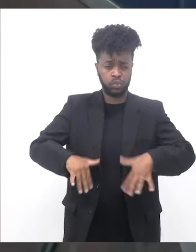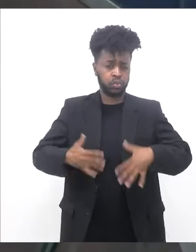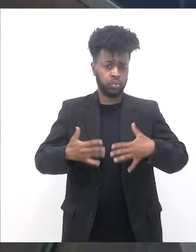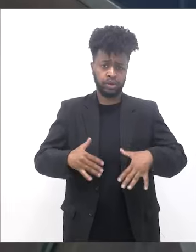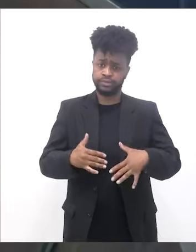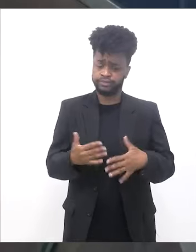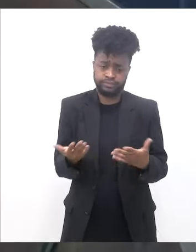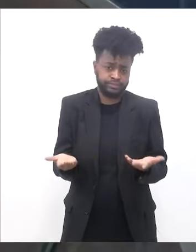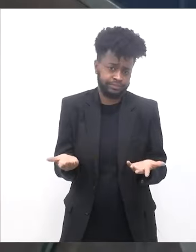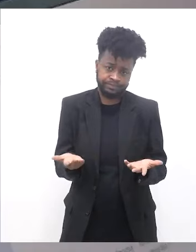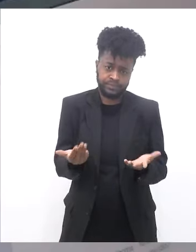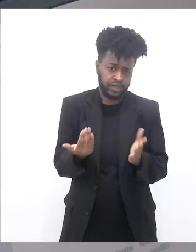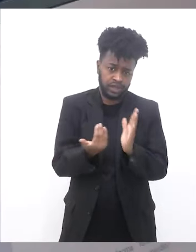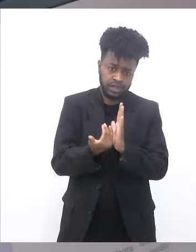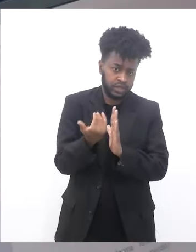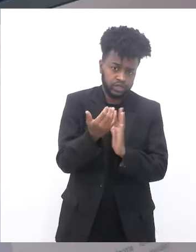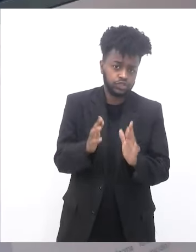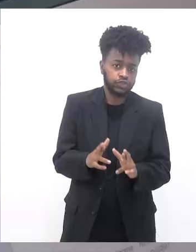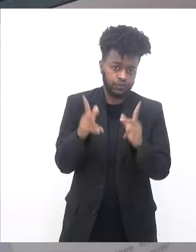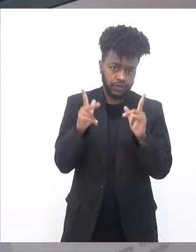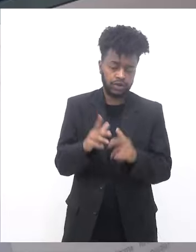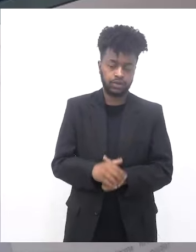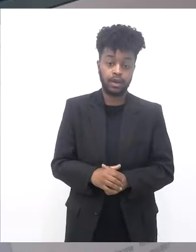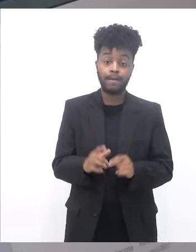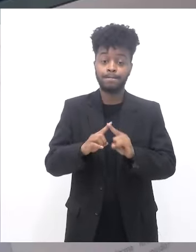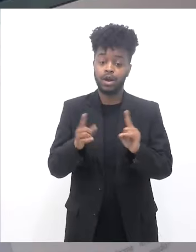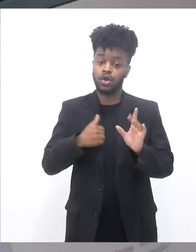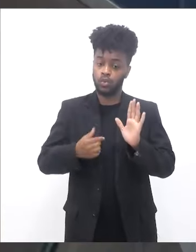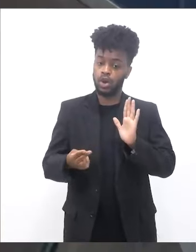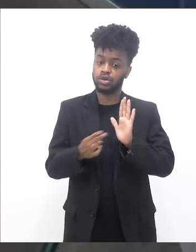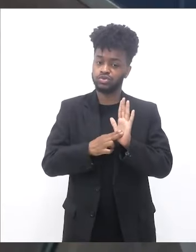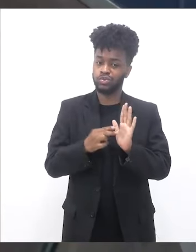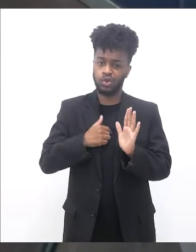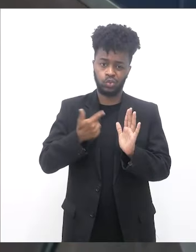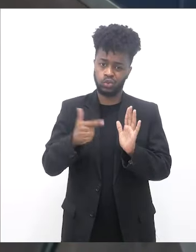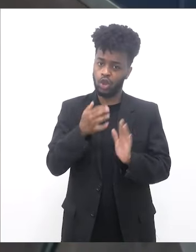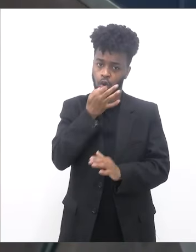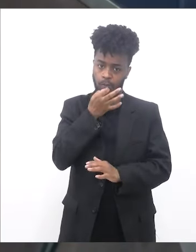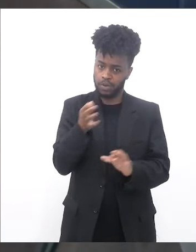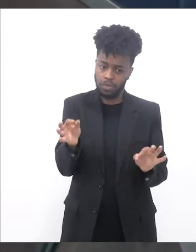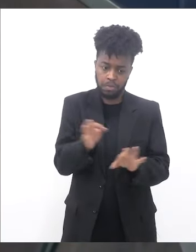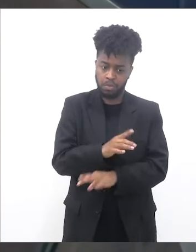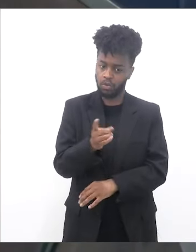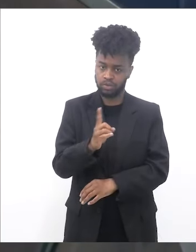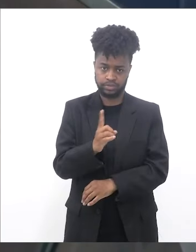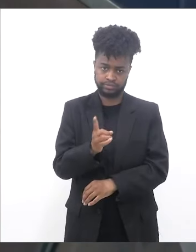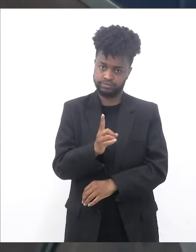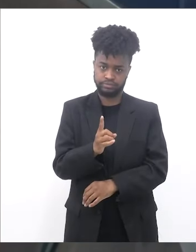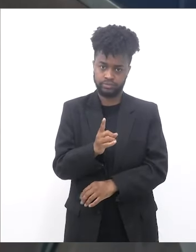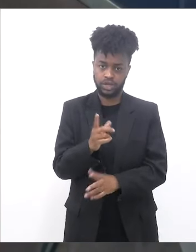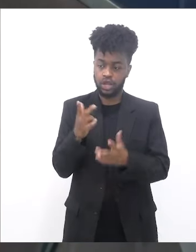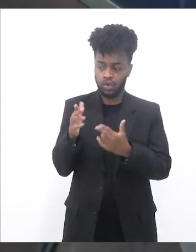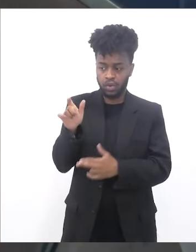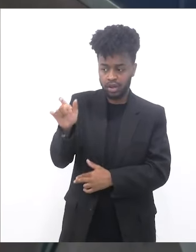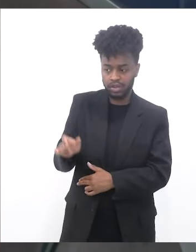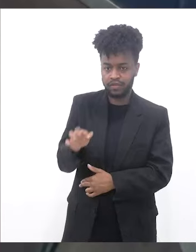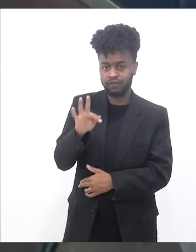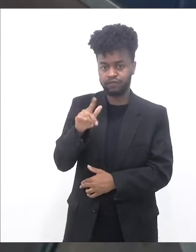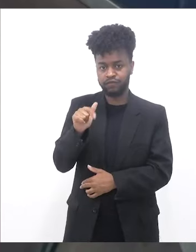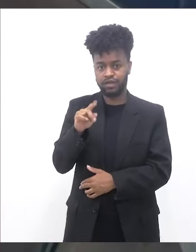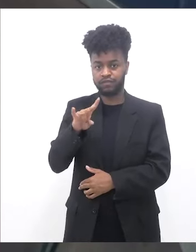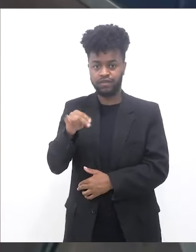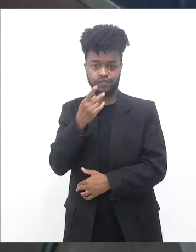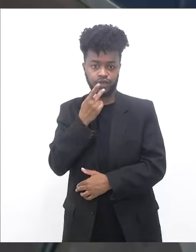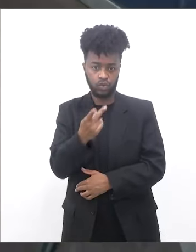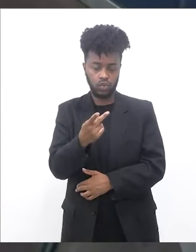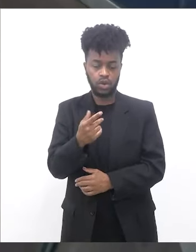é algo assim que a gente discute. Mas eu confesso que eu ainda não tenho uma opinião formada como a